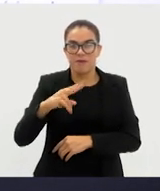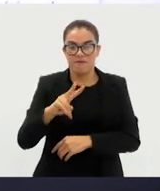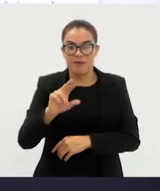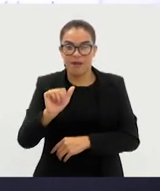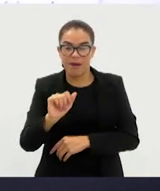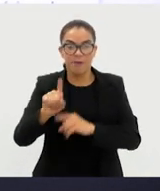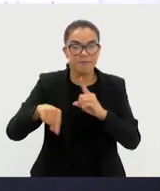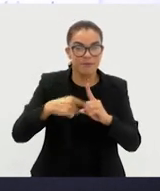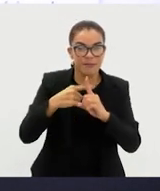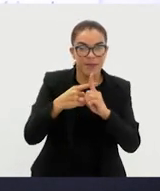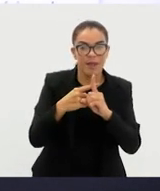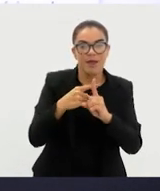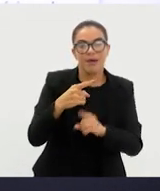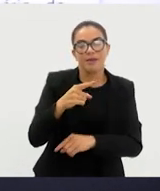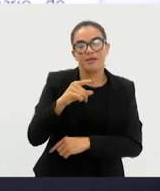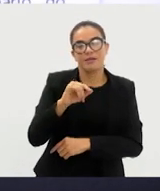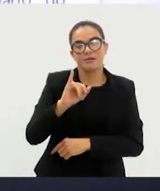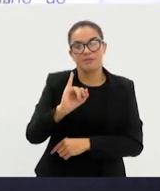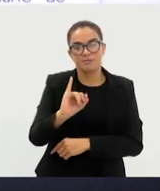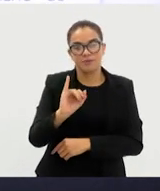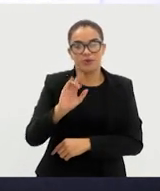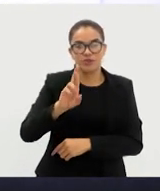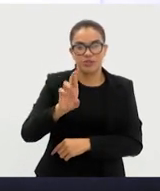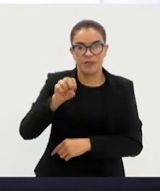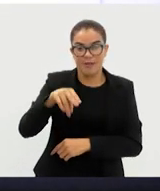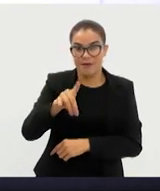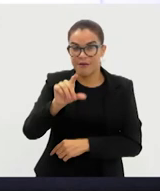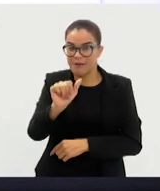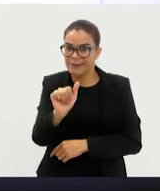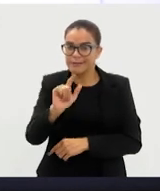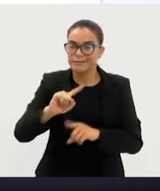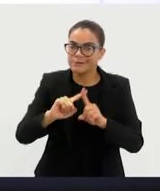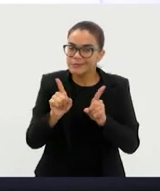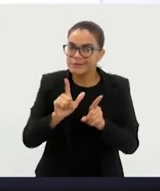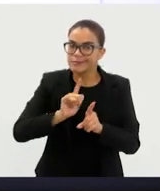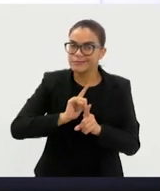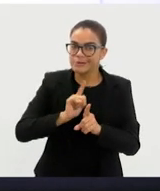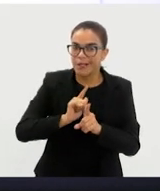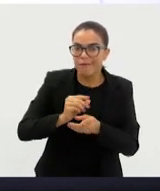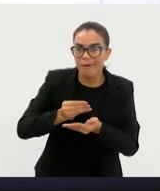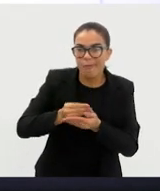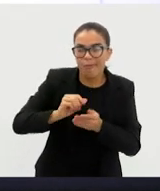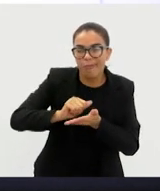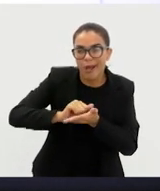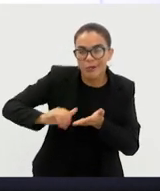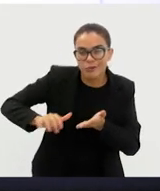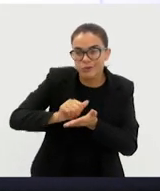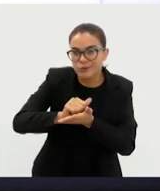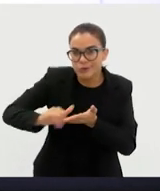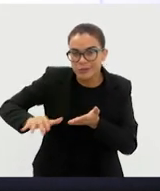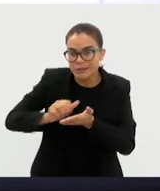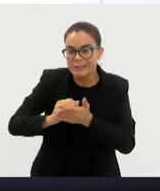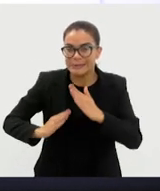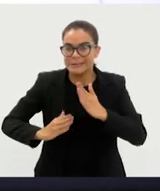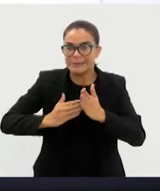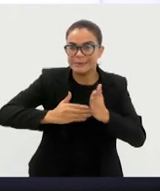renda, né, e mitigaram um pouco as perdas que a gente teve com a perda, a